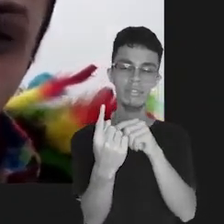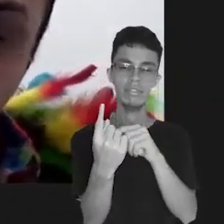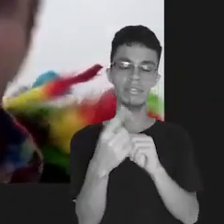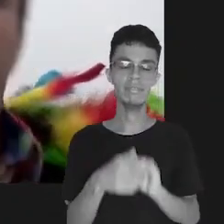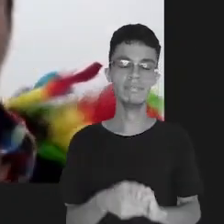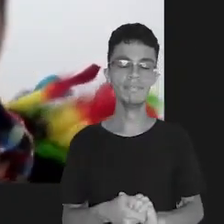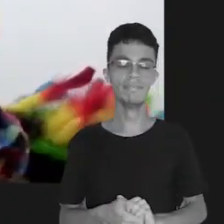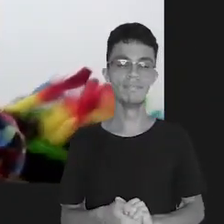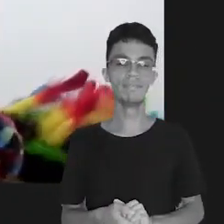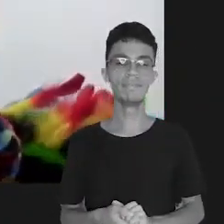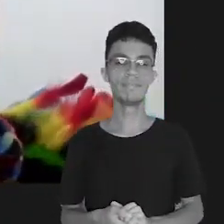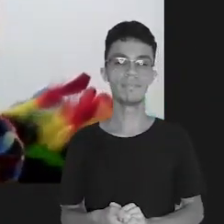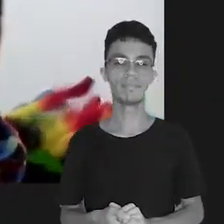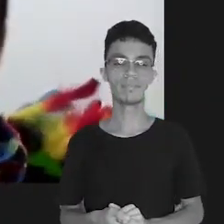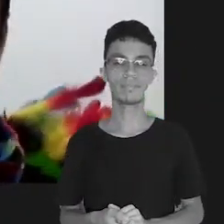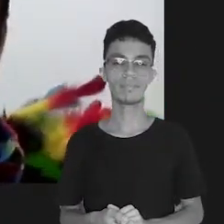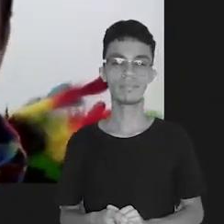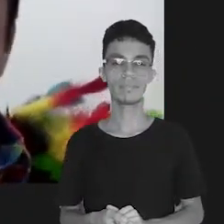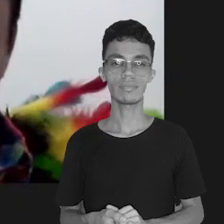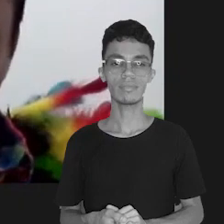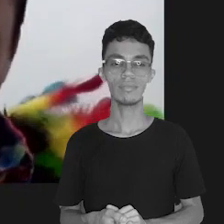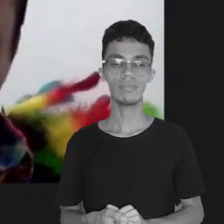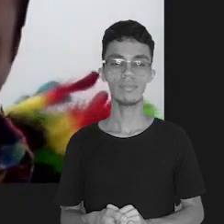pouco fremente.